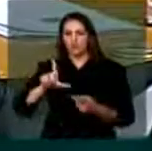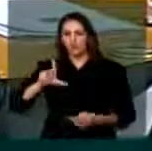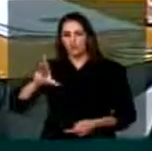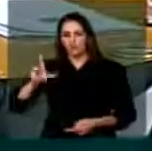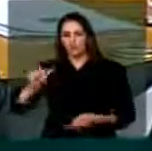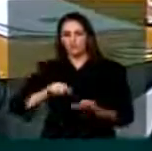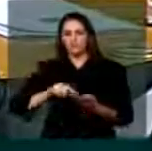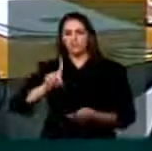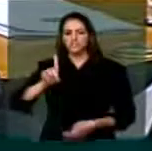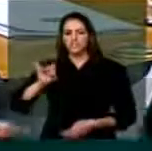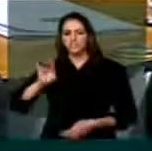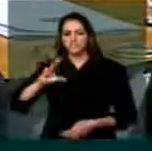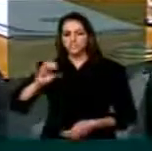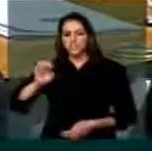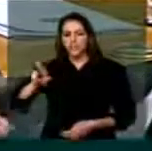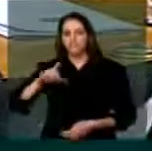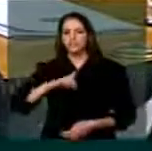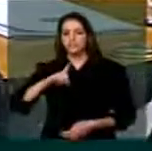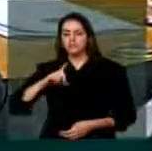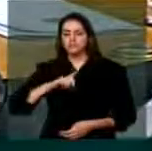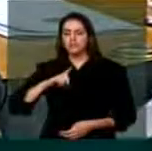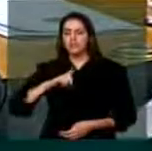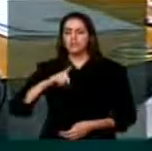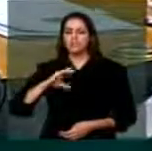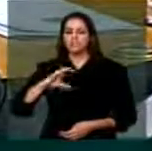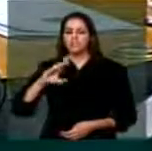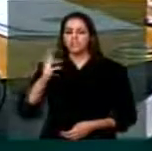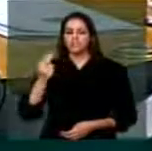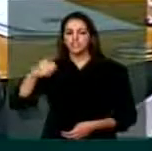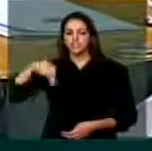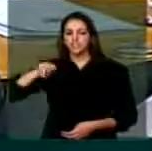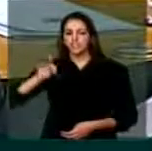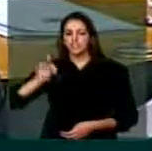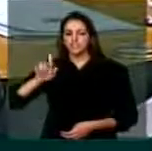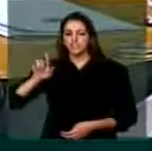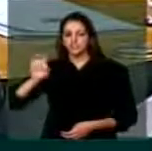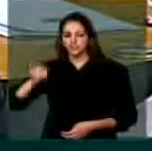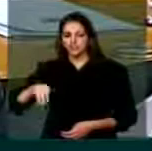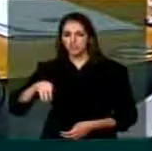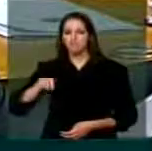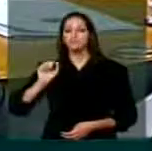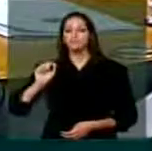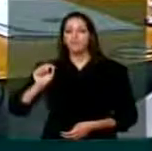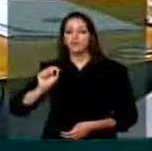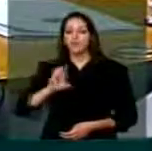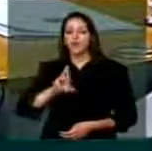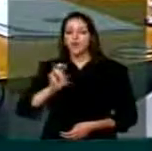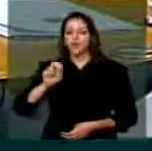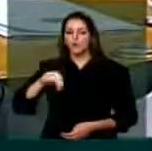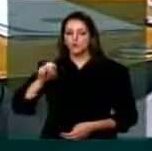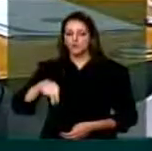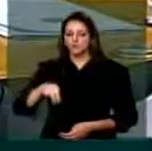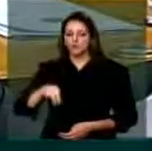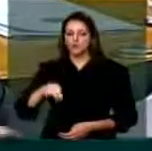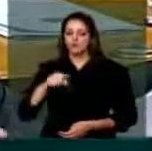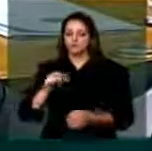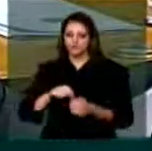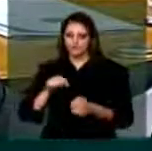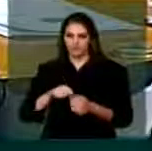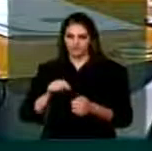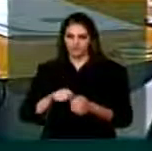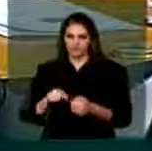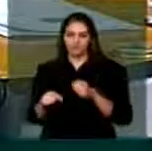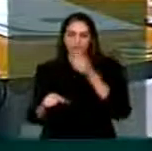Dirceu estavam sendo chantageados pelo empresário do ramo de transportes, sim, Ronan Maria Pinto. A